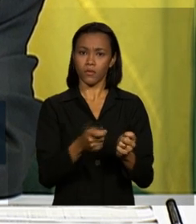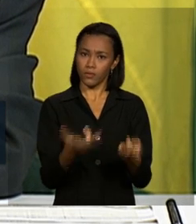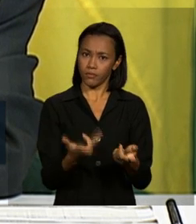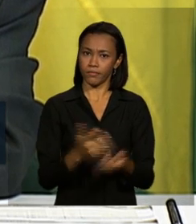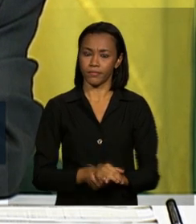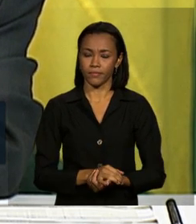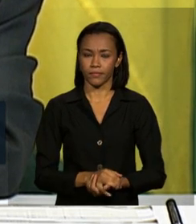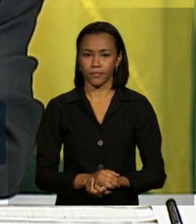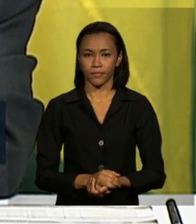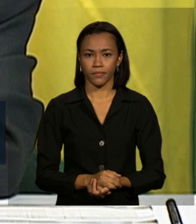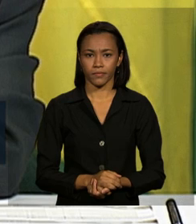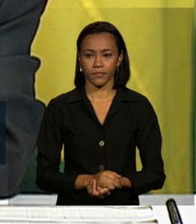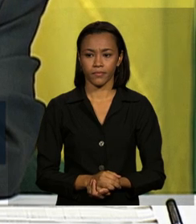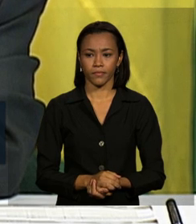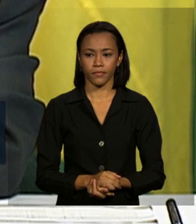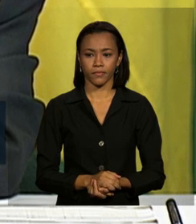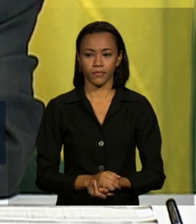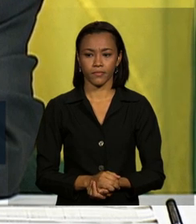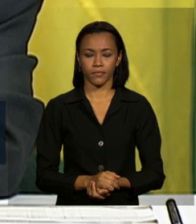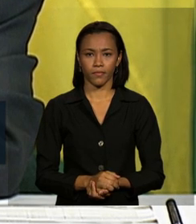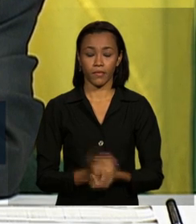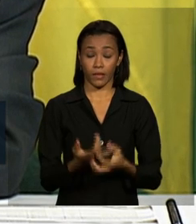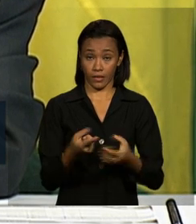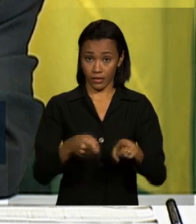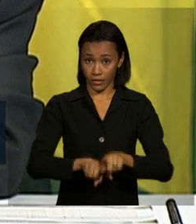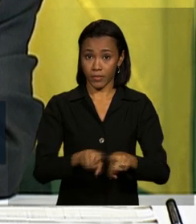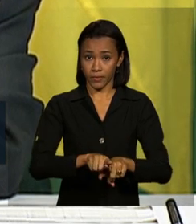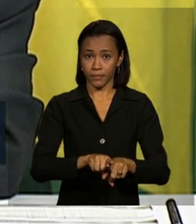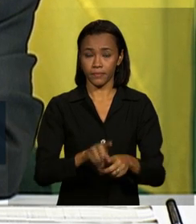operar né ao mesmo